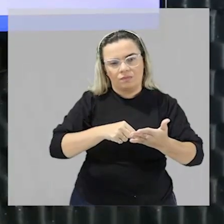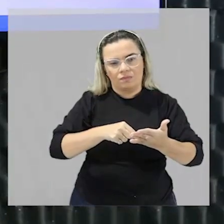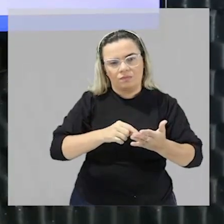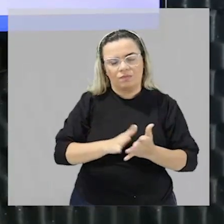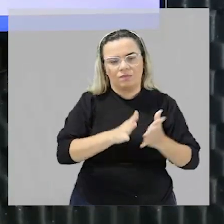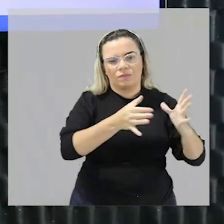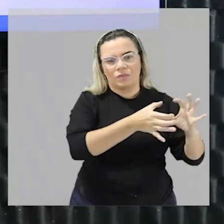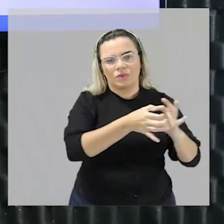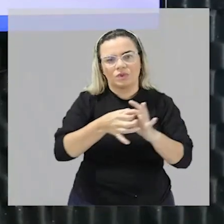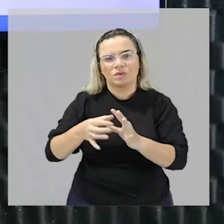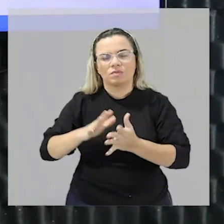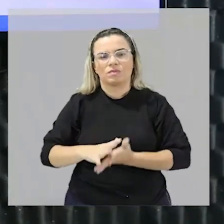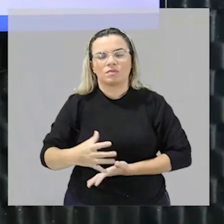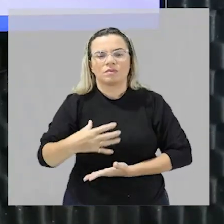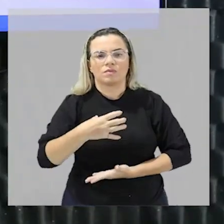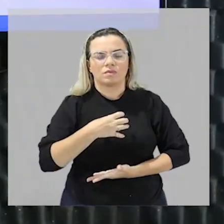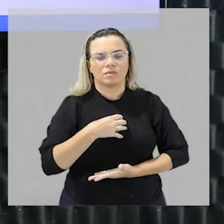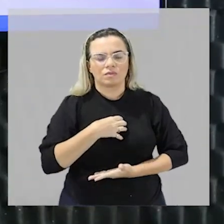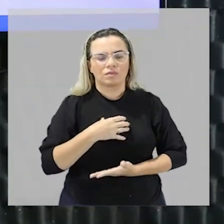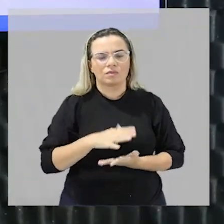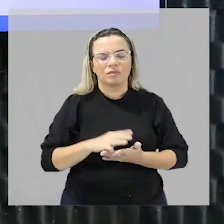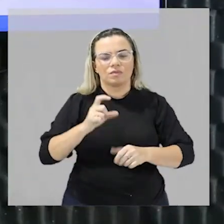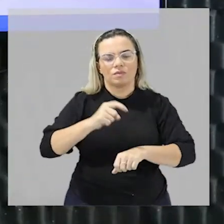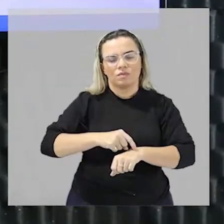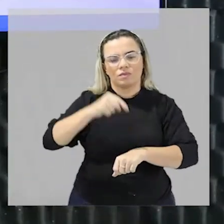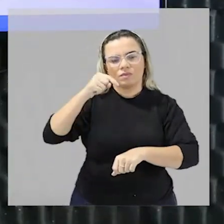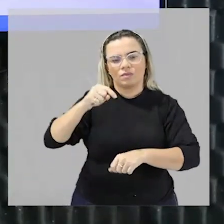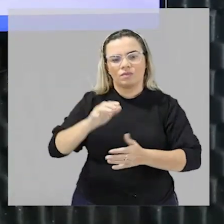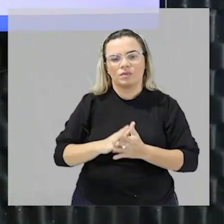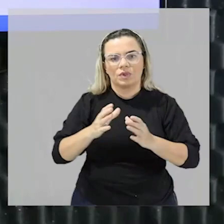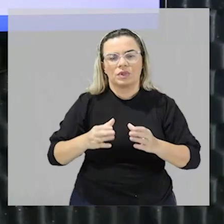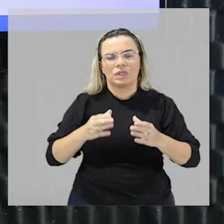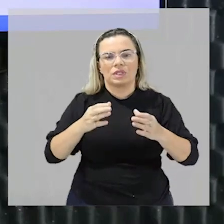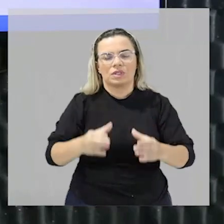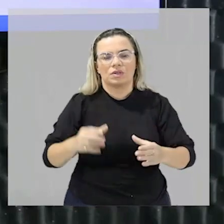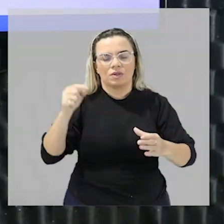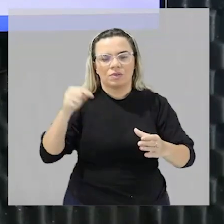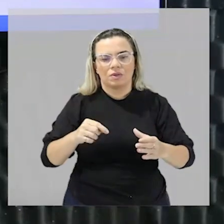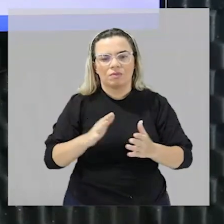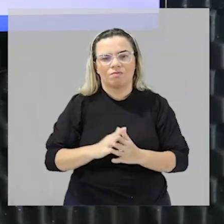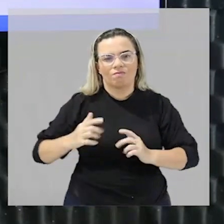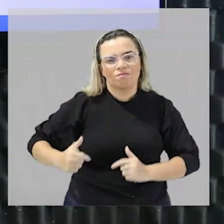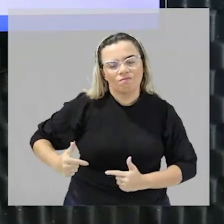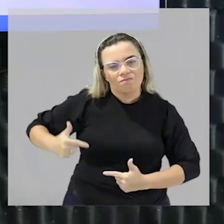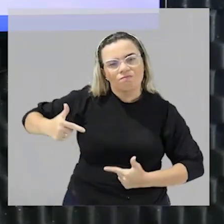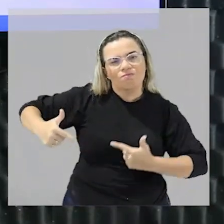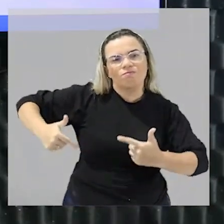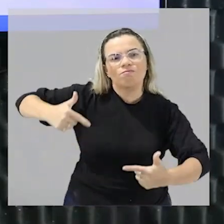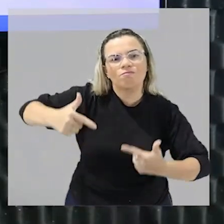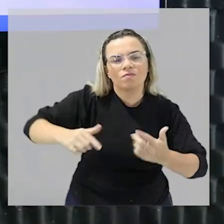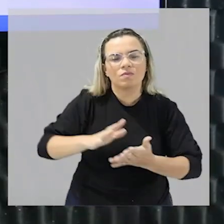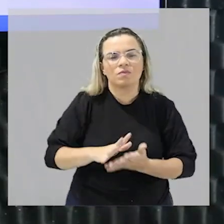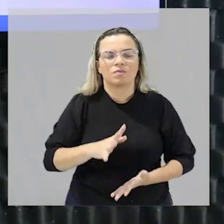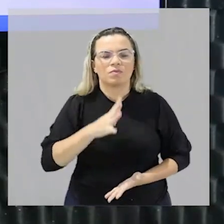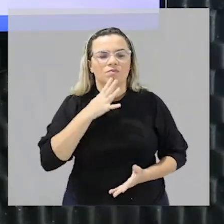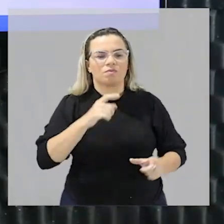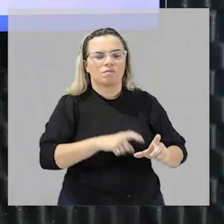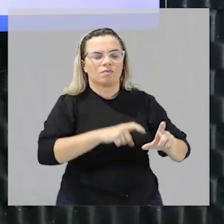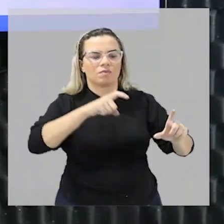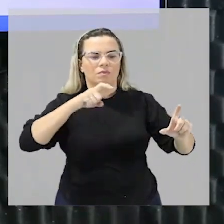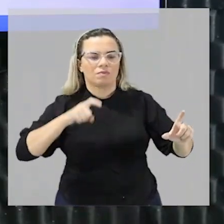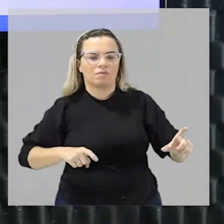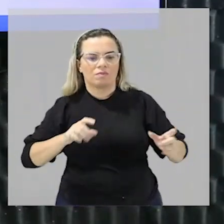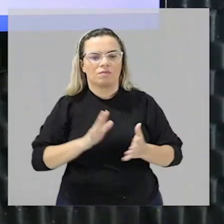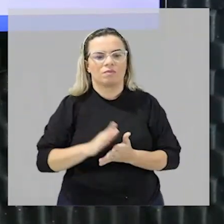cenário da Bahia no momento em que essa província está lutando pelo reconhecimento da